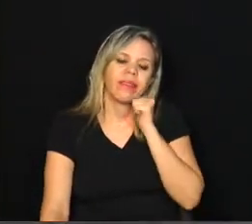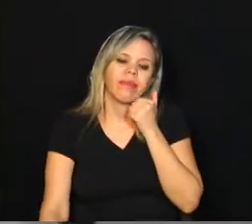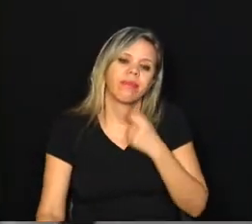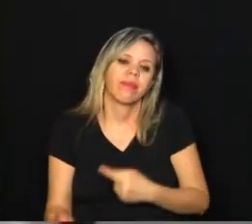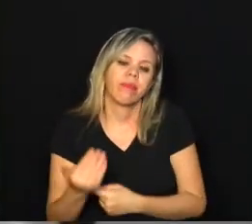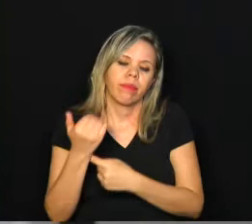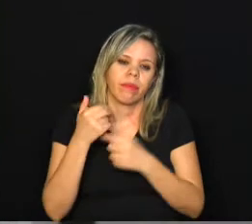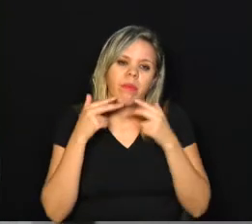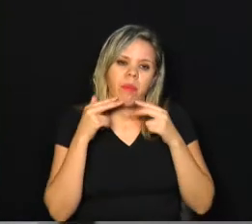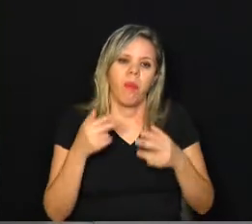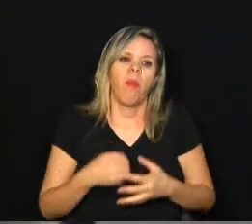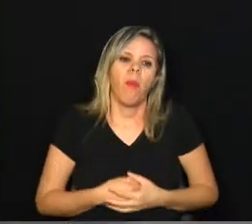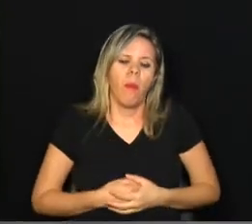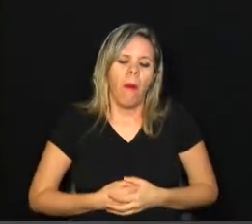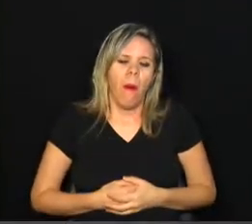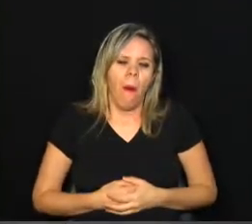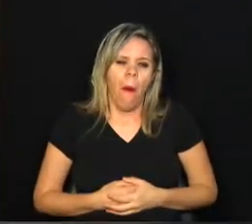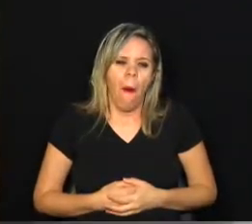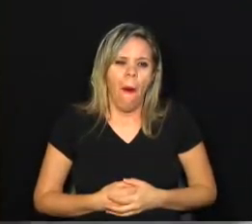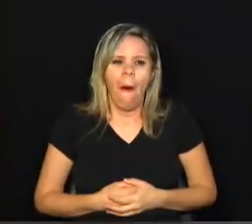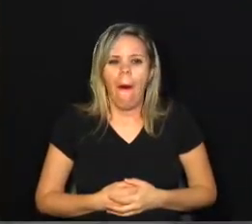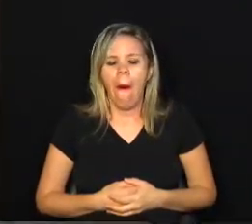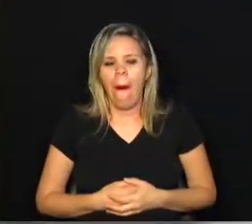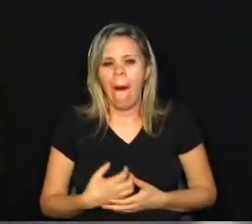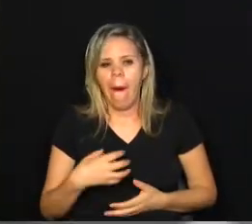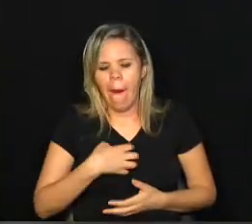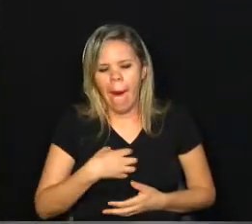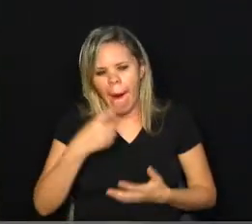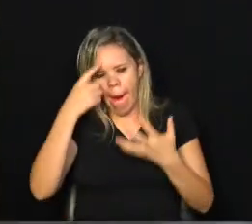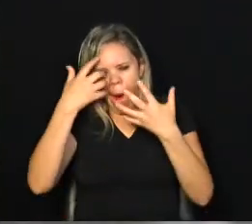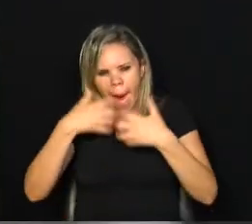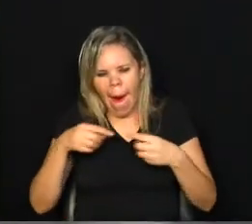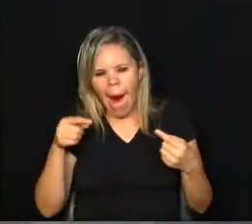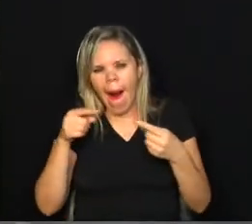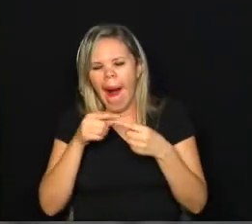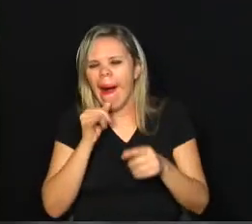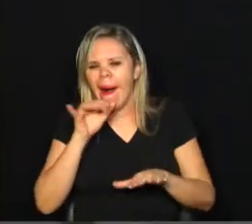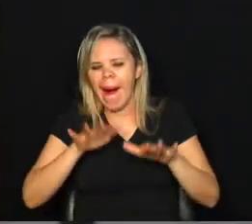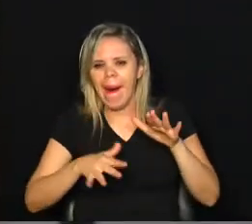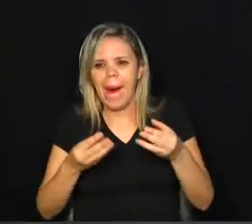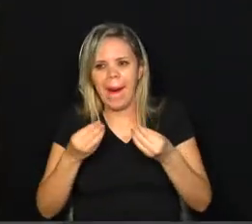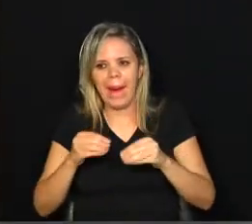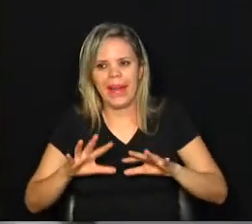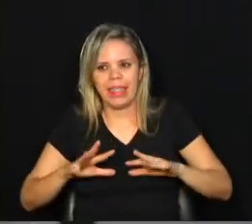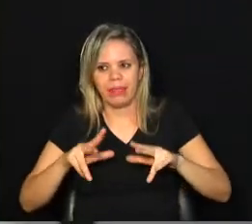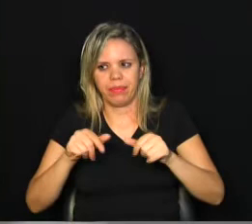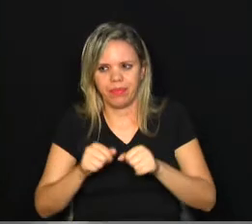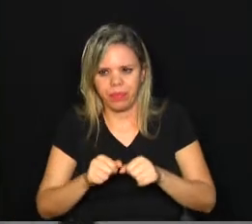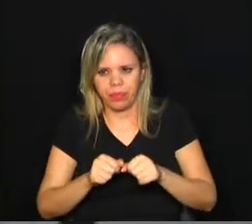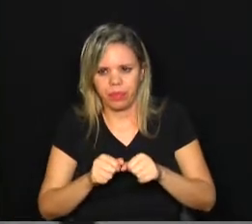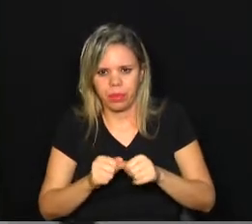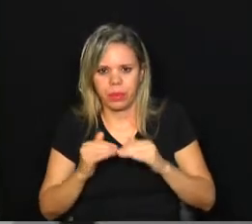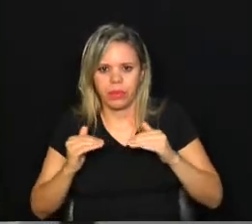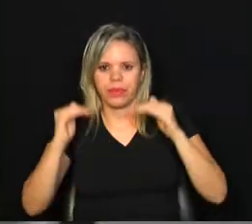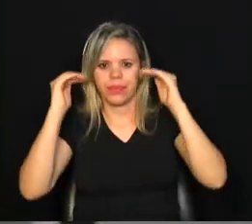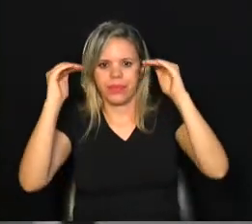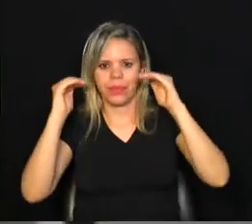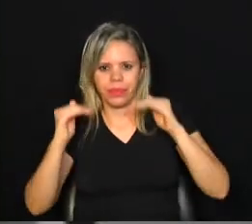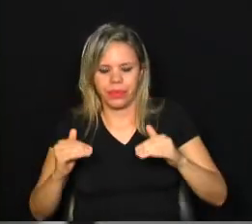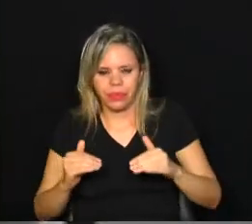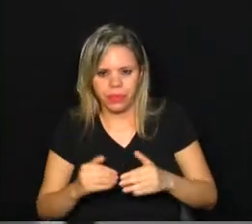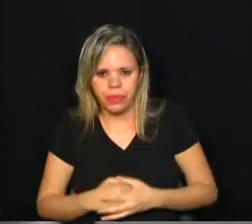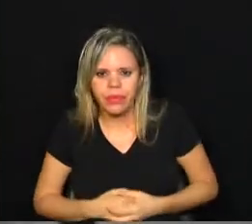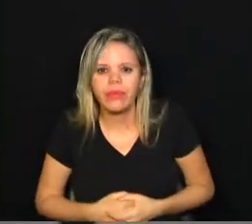a inovação e esse espírito, essa forma de pensar, afeta em todos os níveis, desde